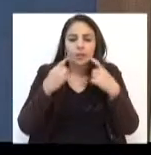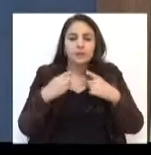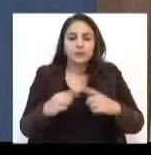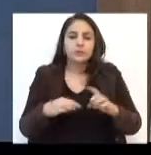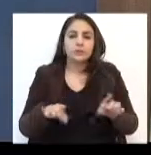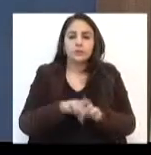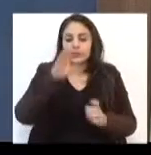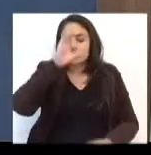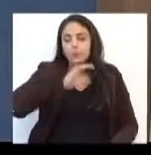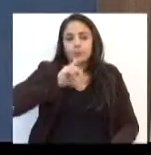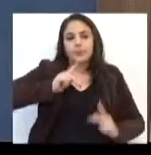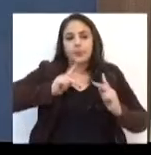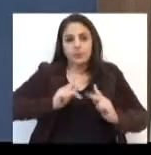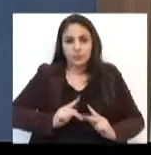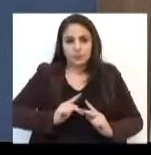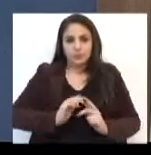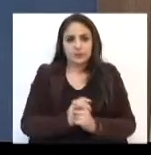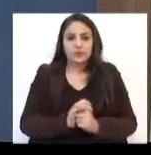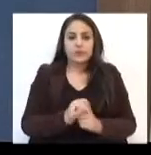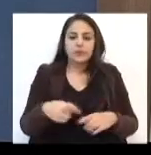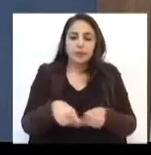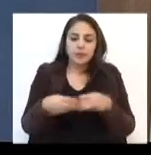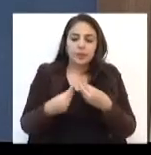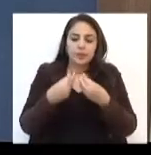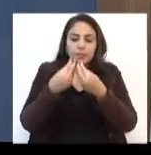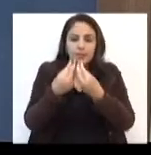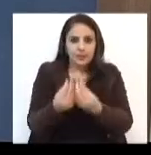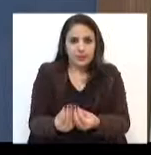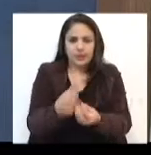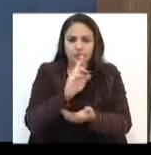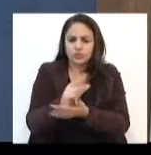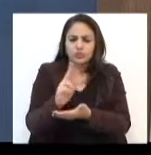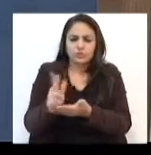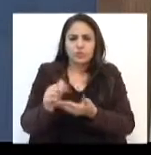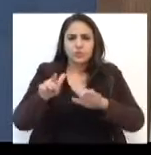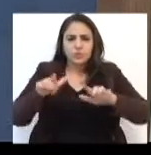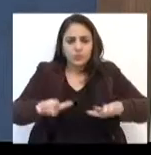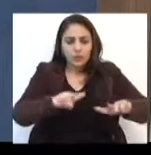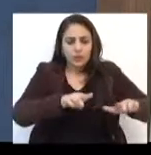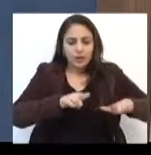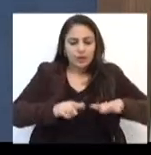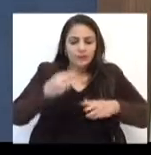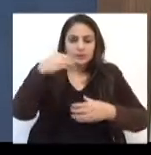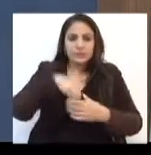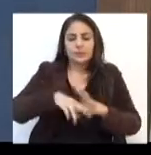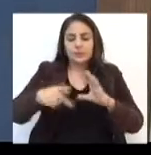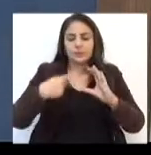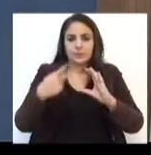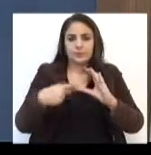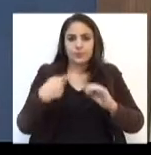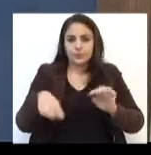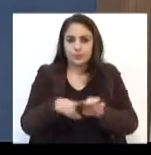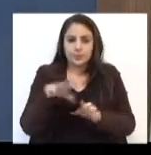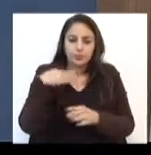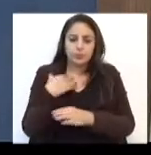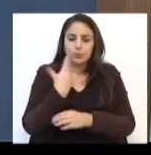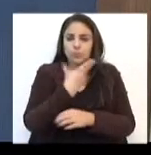do cidadão passafundense, encaminhar aos diversos órgãos aqui dentro da Câmara de Vereadores e nós,